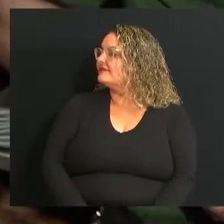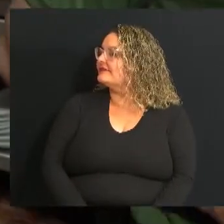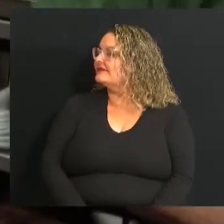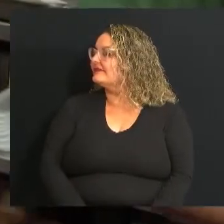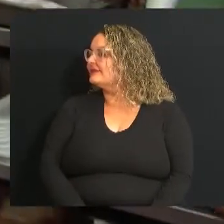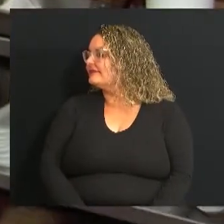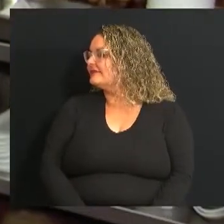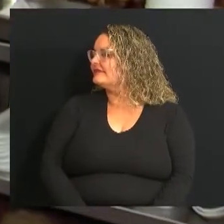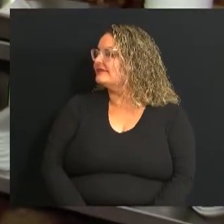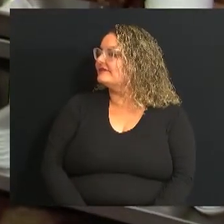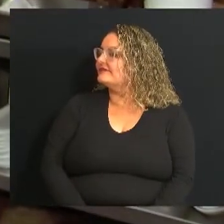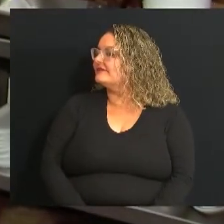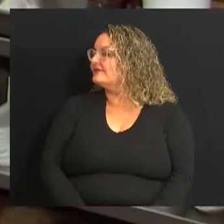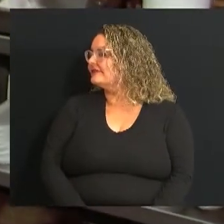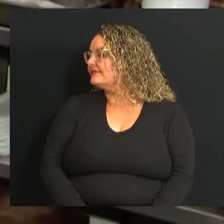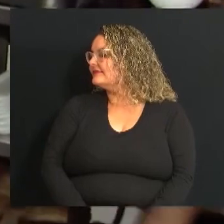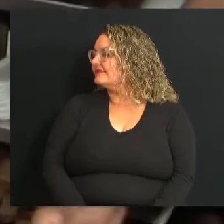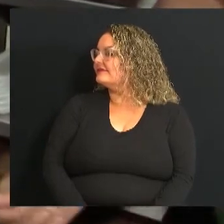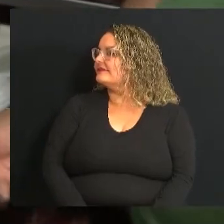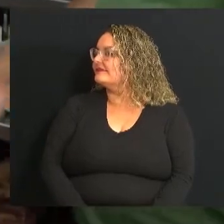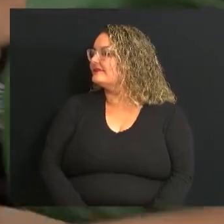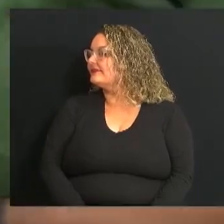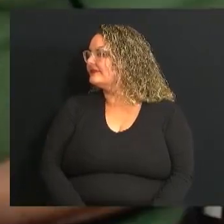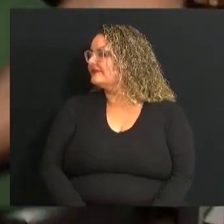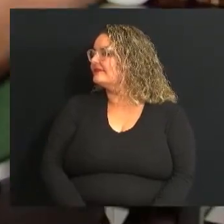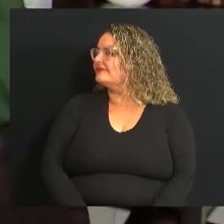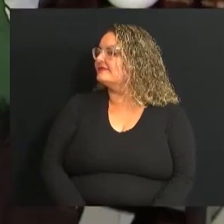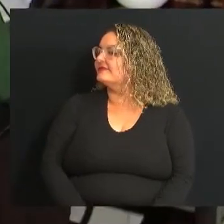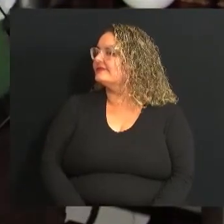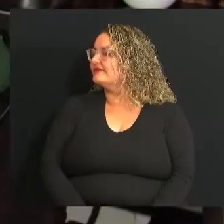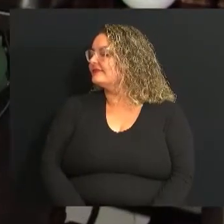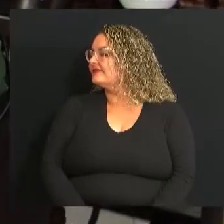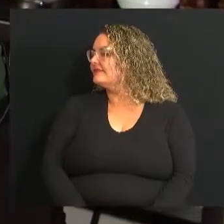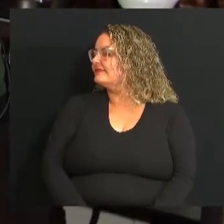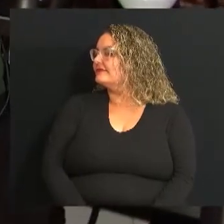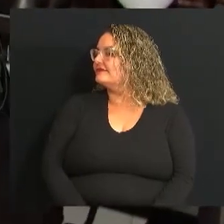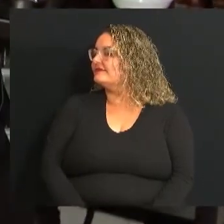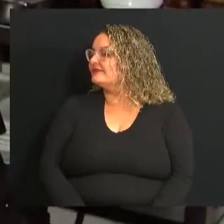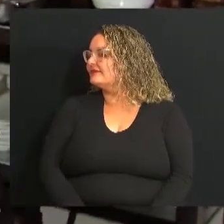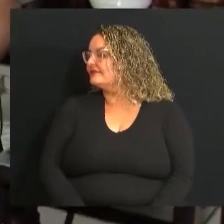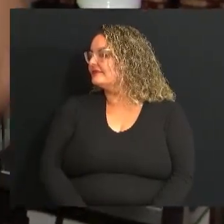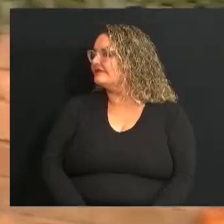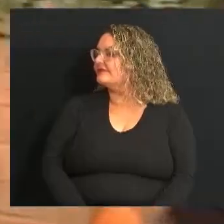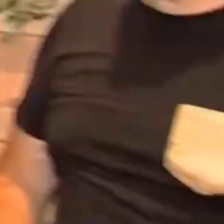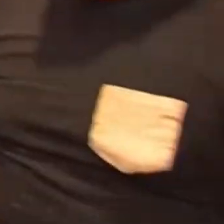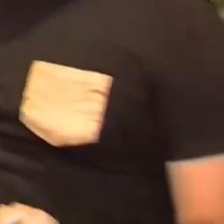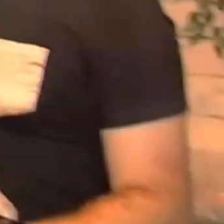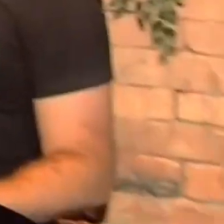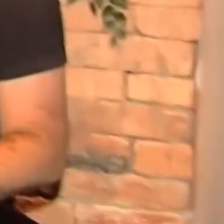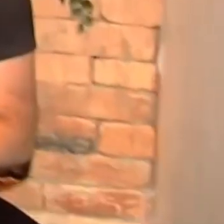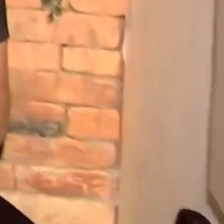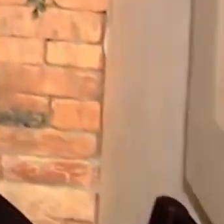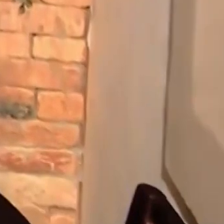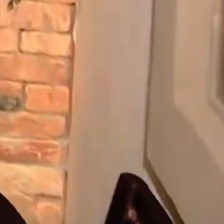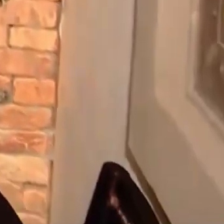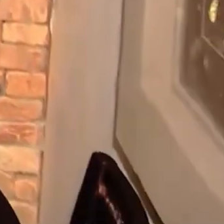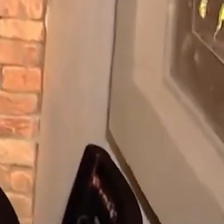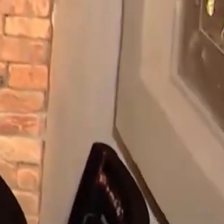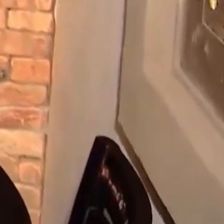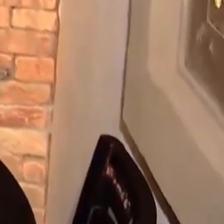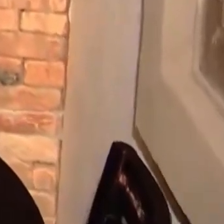a essa empresa. Como o consumidor comprou dentro da loja, ele não tem o direito de se arrepender. E agora aquela